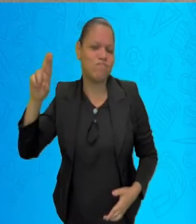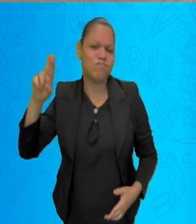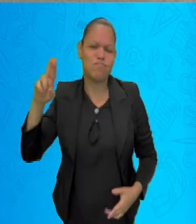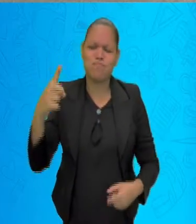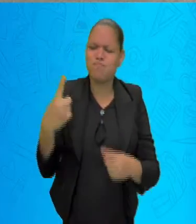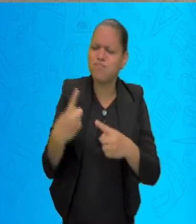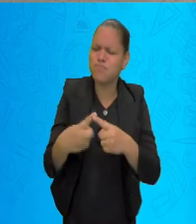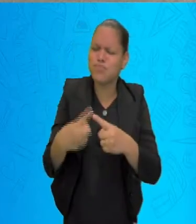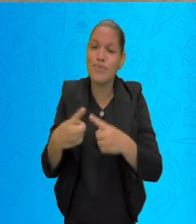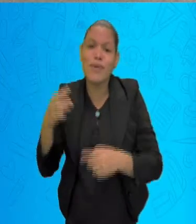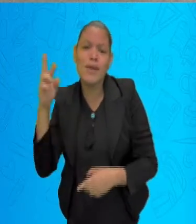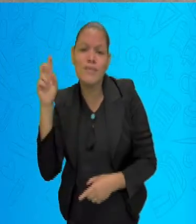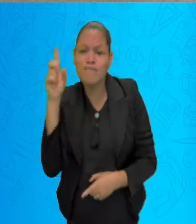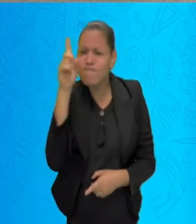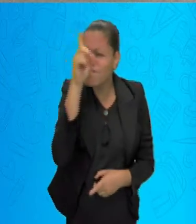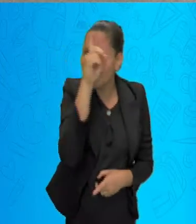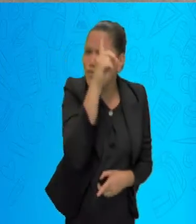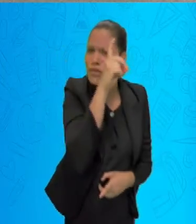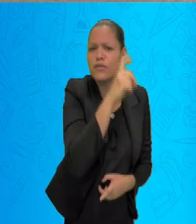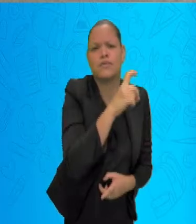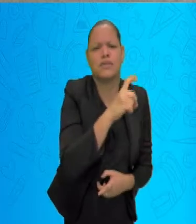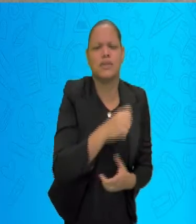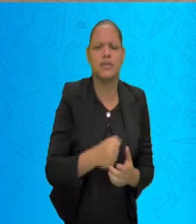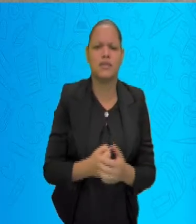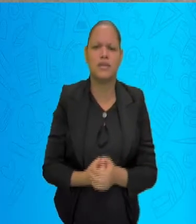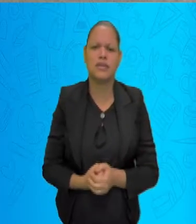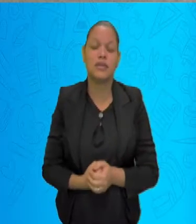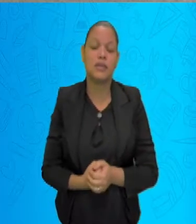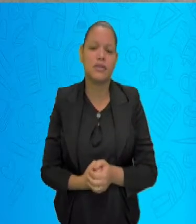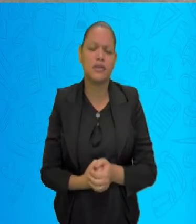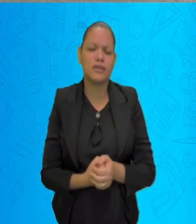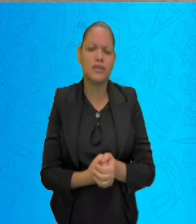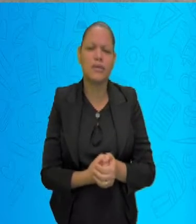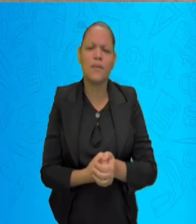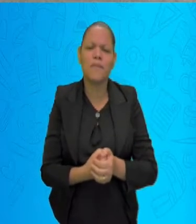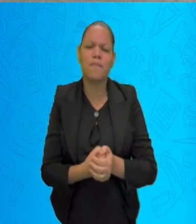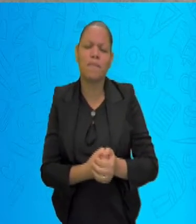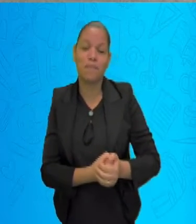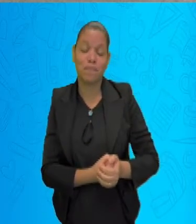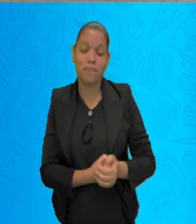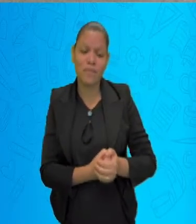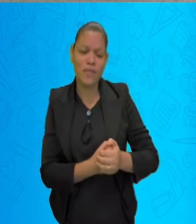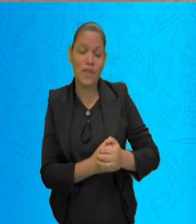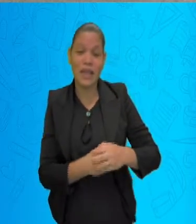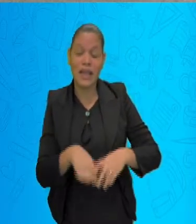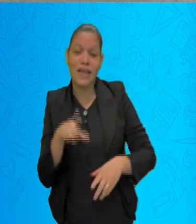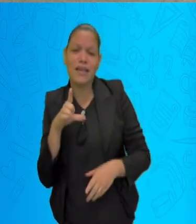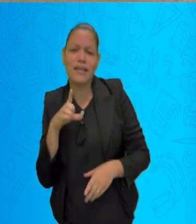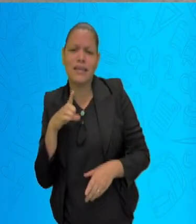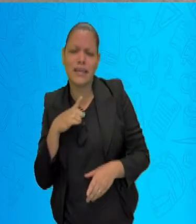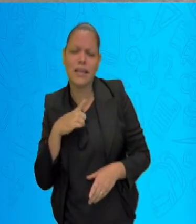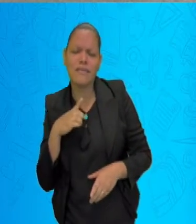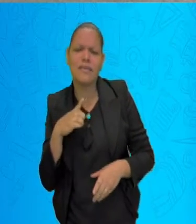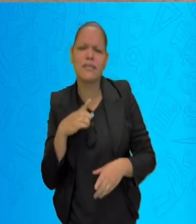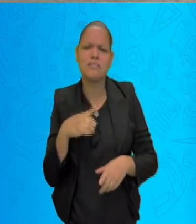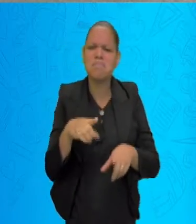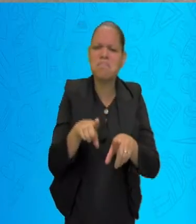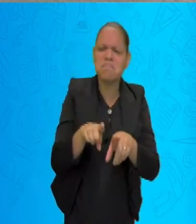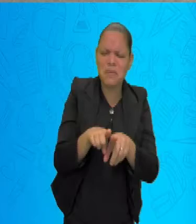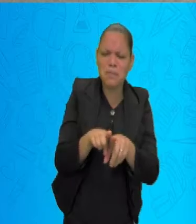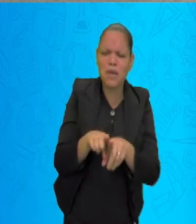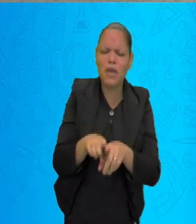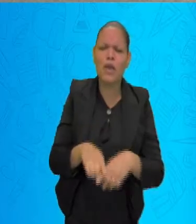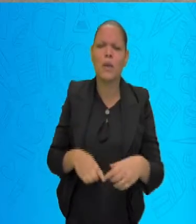insustentáveis. A luta pela independência do México veio à tona na madrugada do dia 16